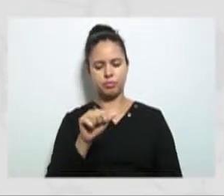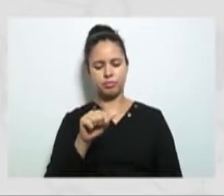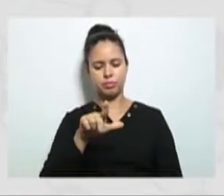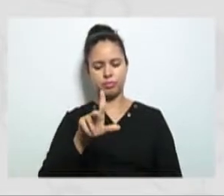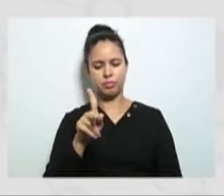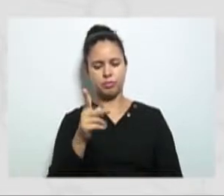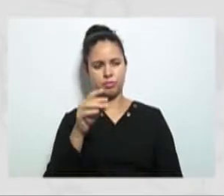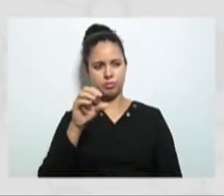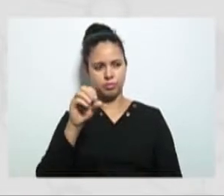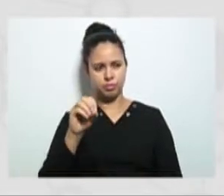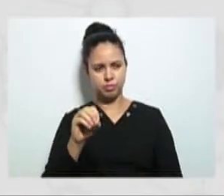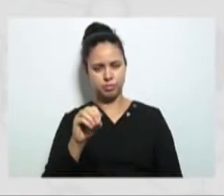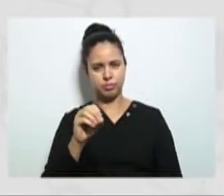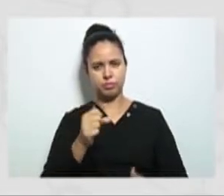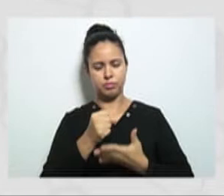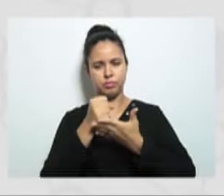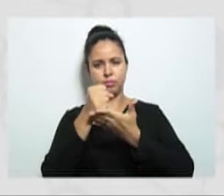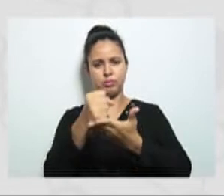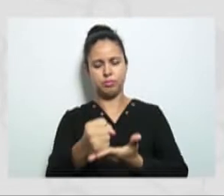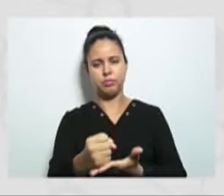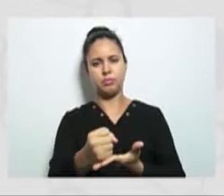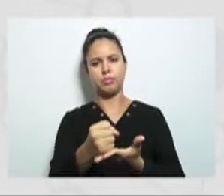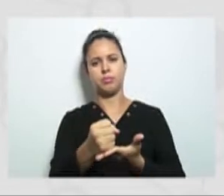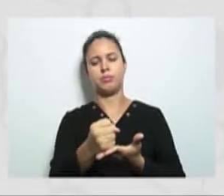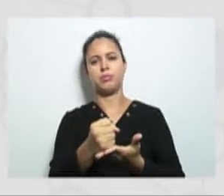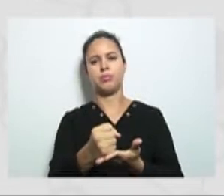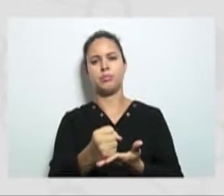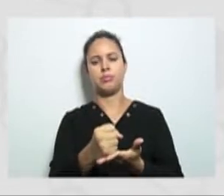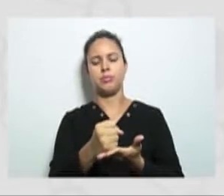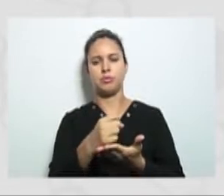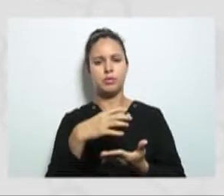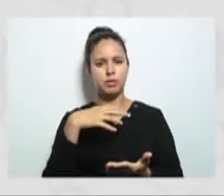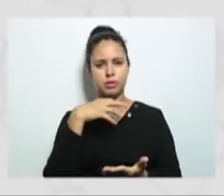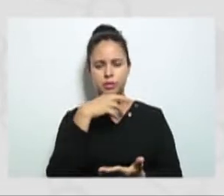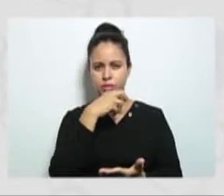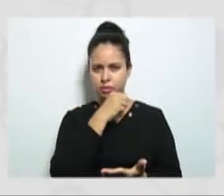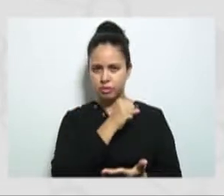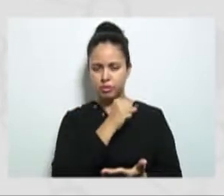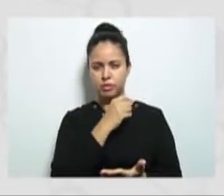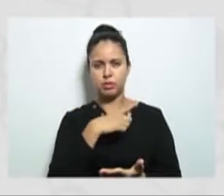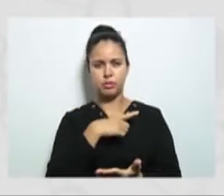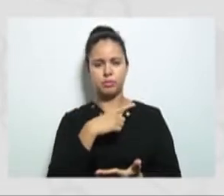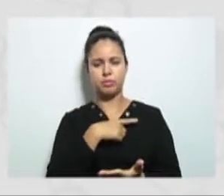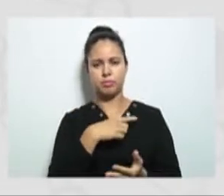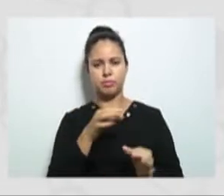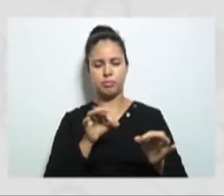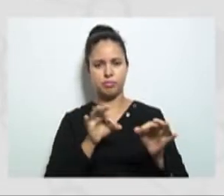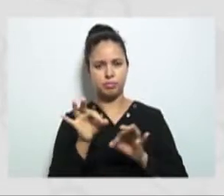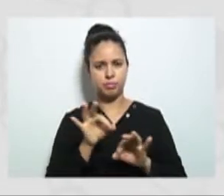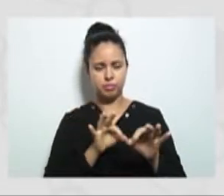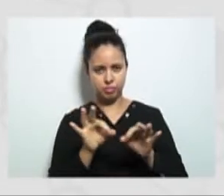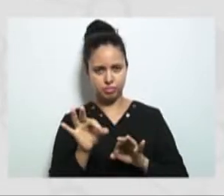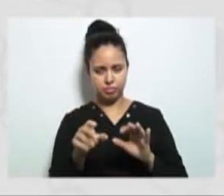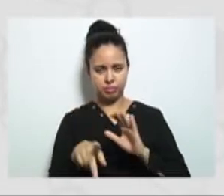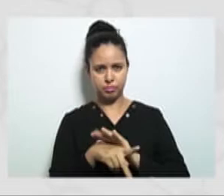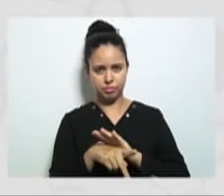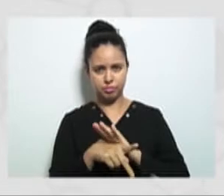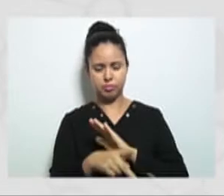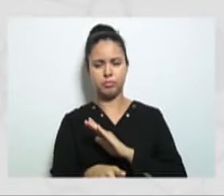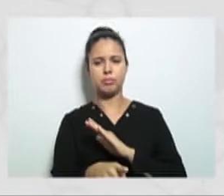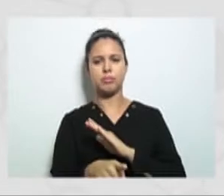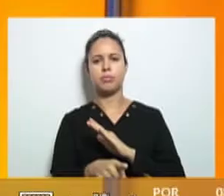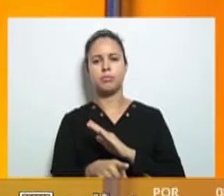atalho? Algo que vai nos levar no menor trajeto possível, né? Então eu tenho programas instalados no meu computador e na minha